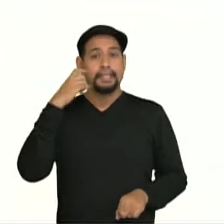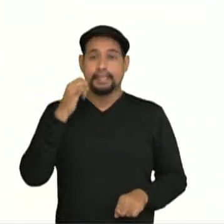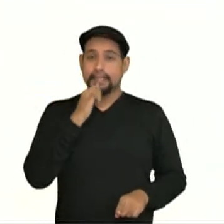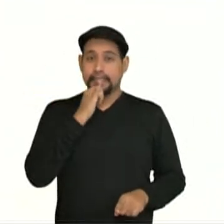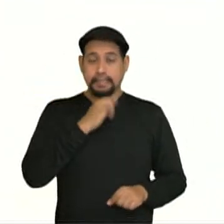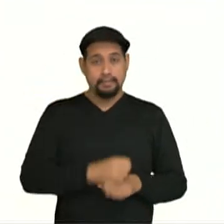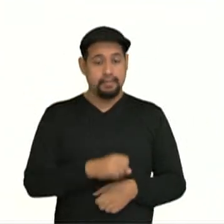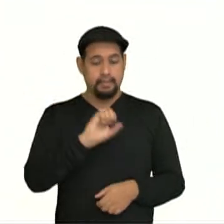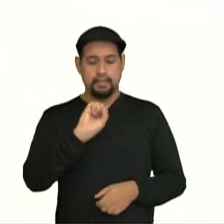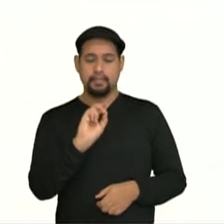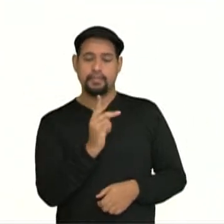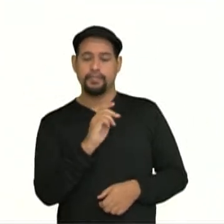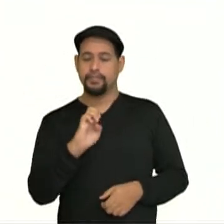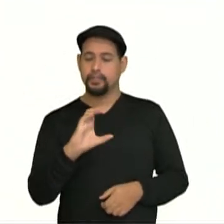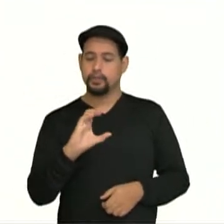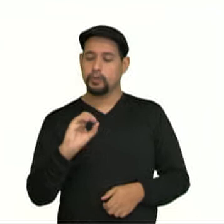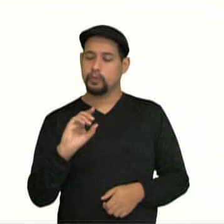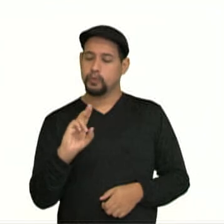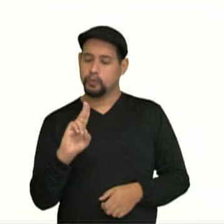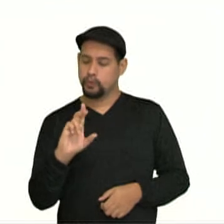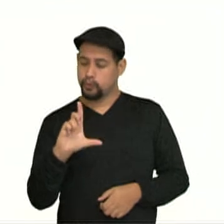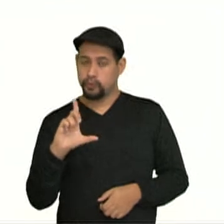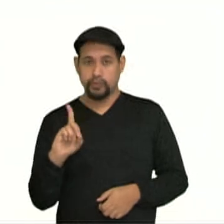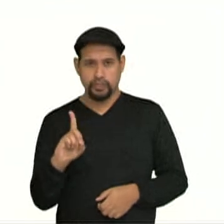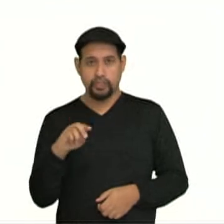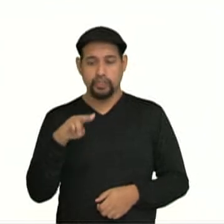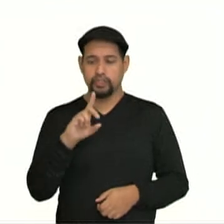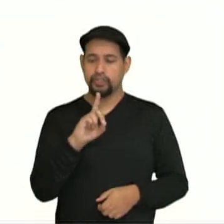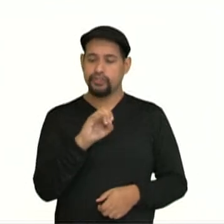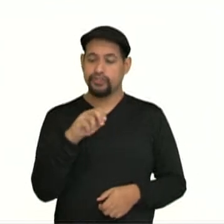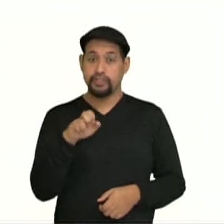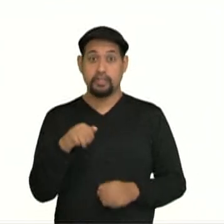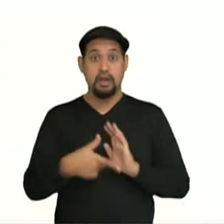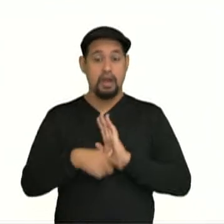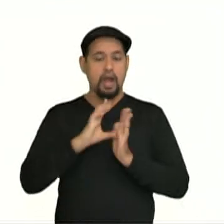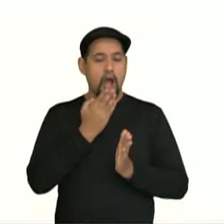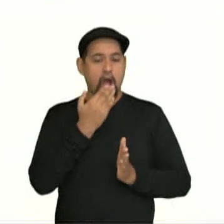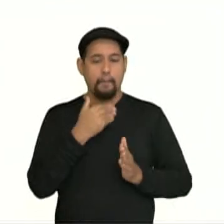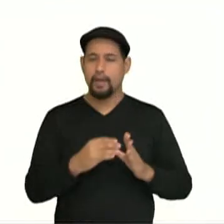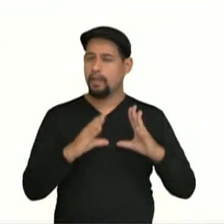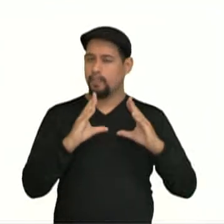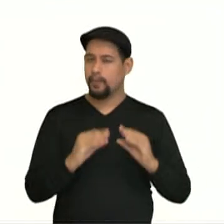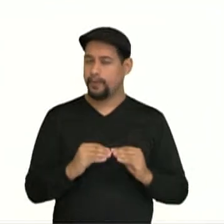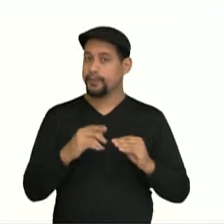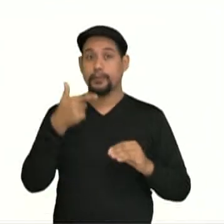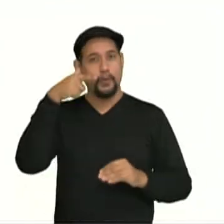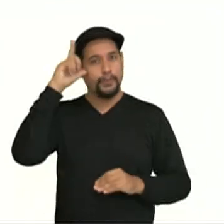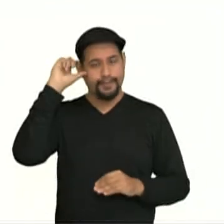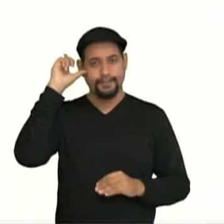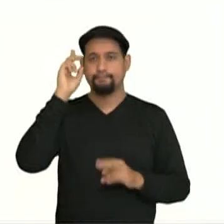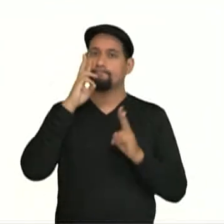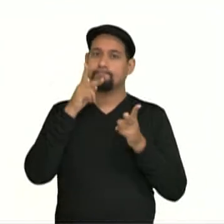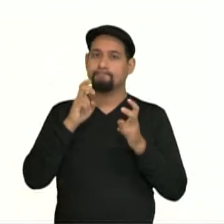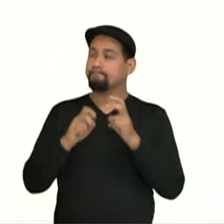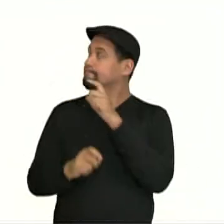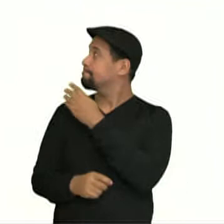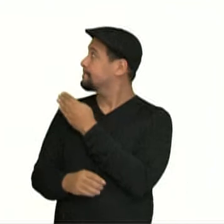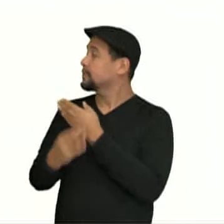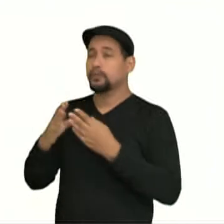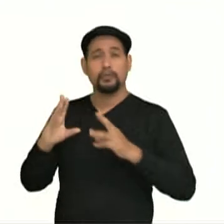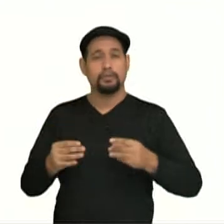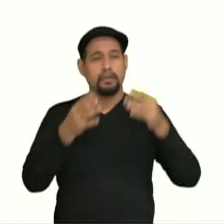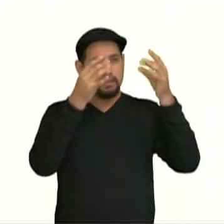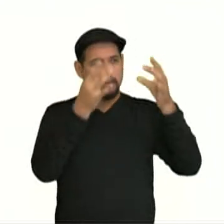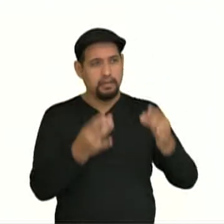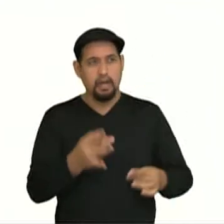could arrive before dinner yesterday. Ele podia chegar antes do jantar ontem. Observem que todas as situações